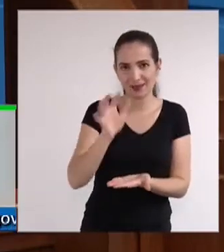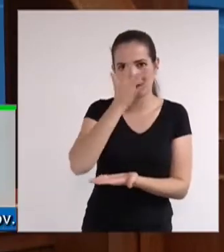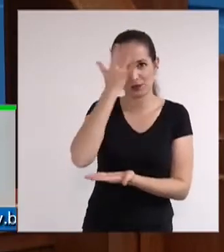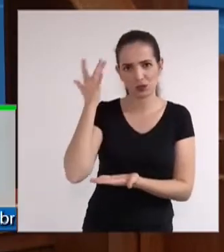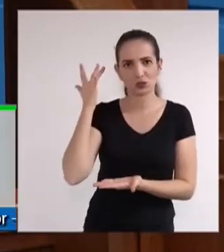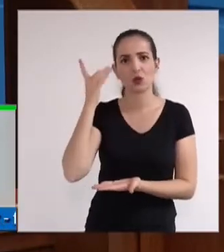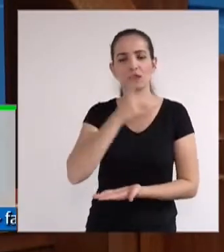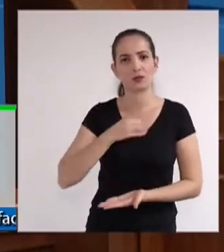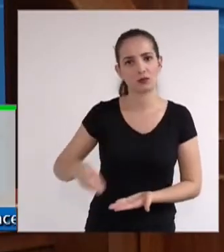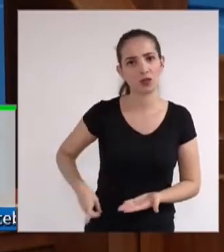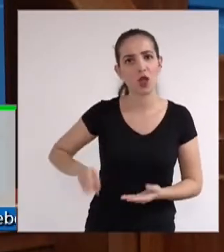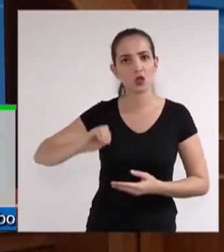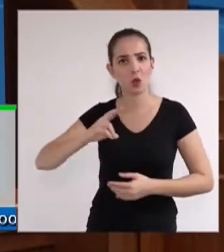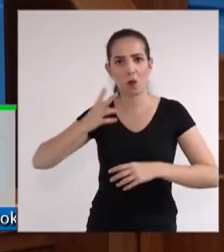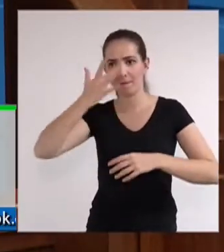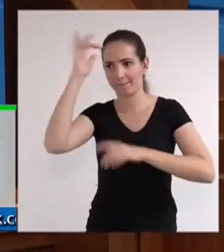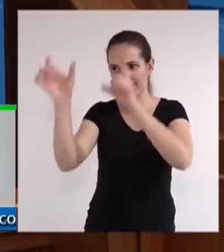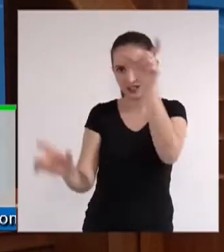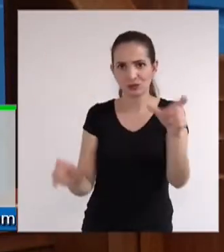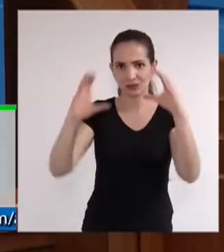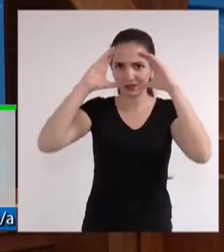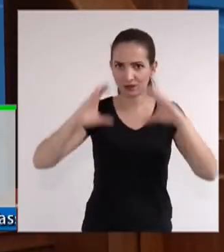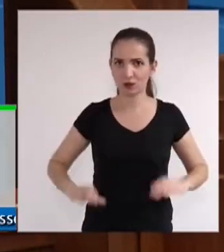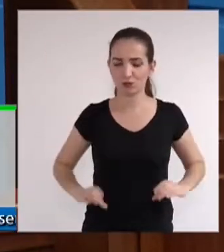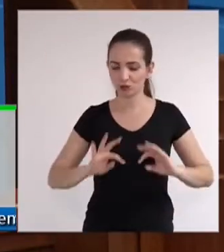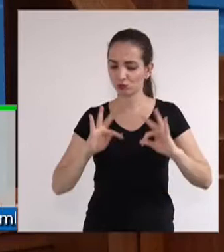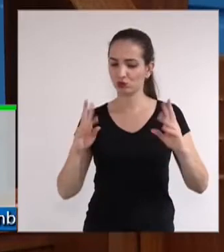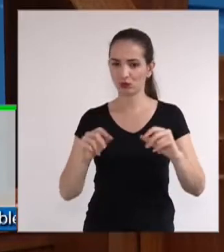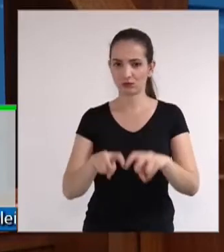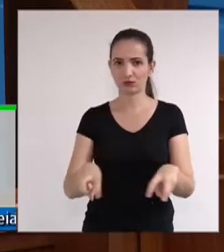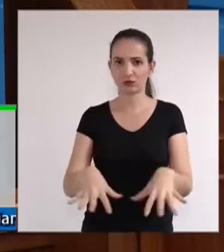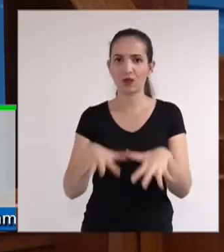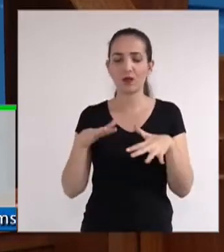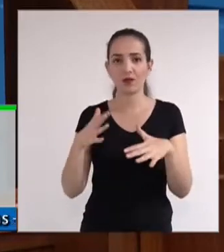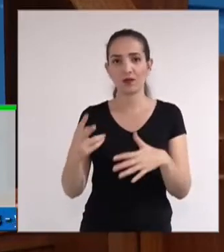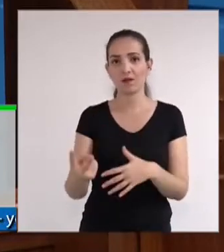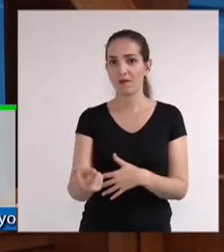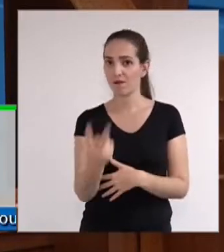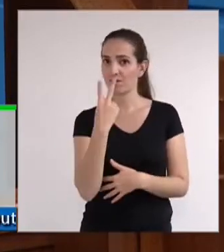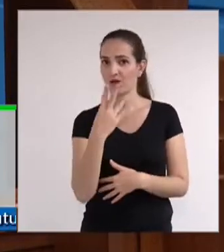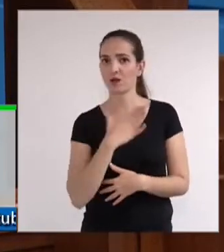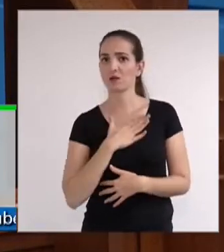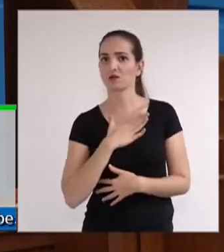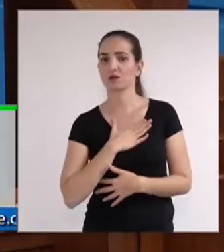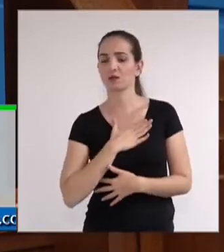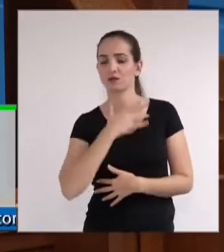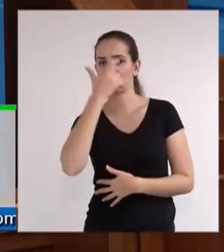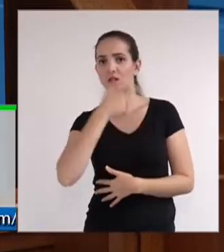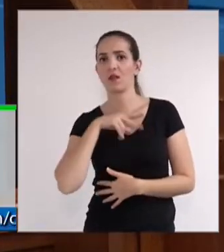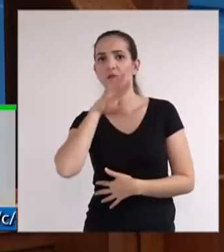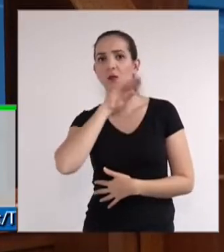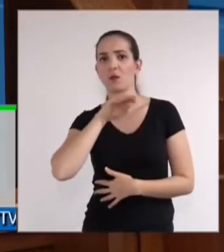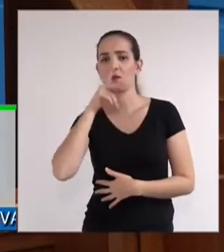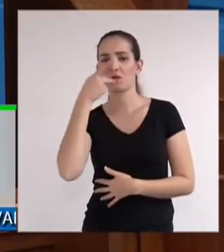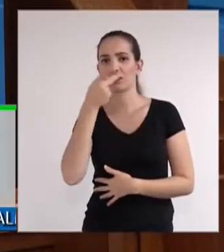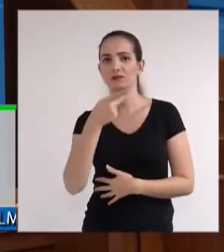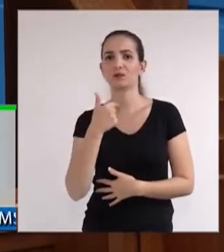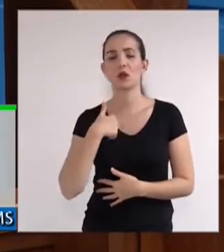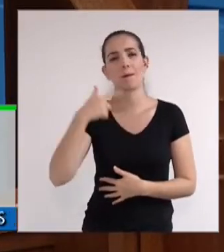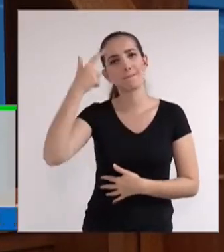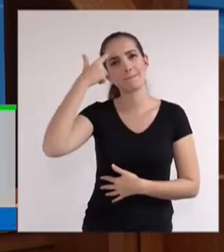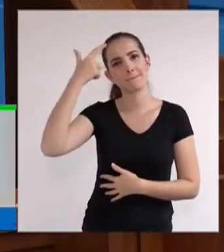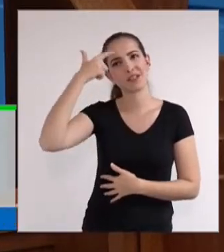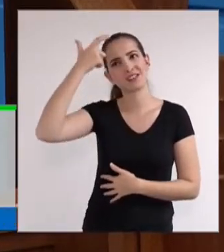parlamentares, cidadãos, todos que estão nesse plenário, e os que estejam me ouvindo, façam uma reflexão pessoal,